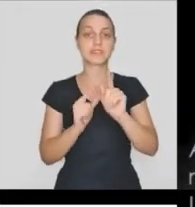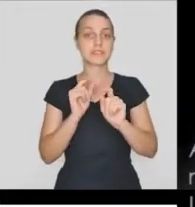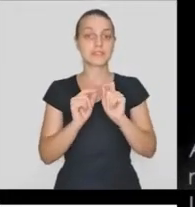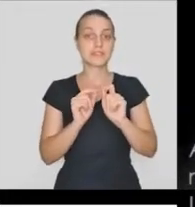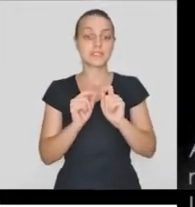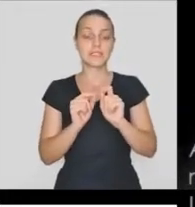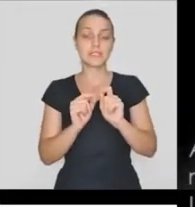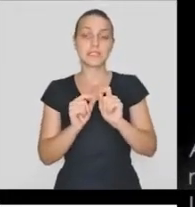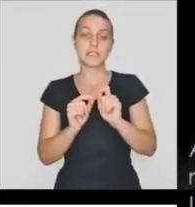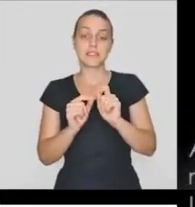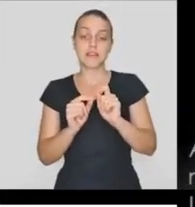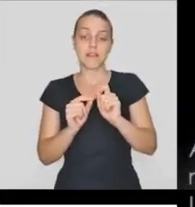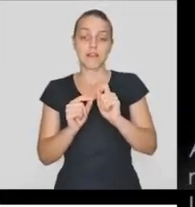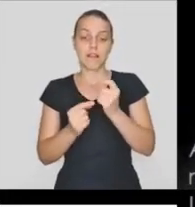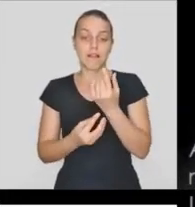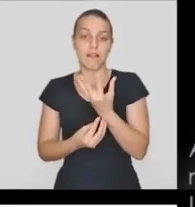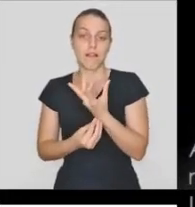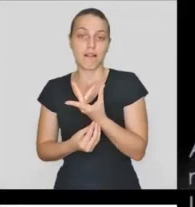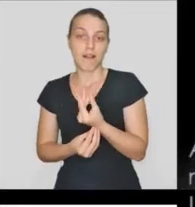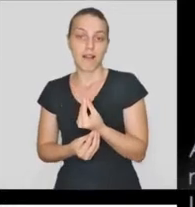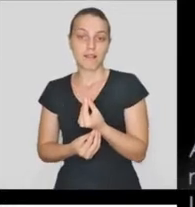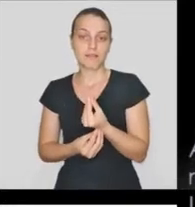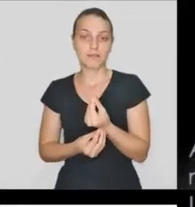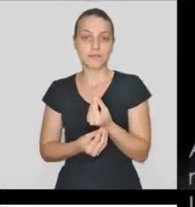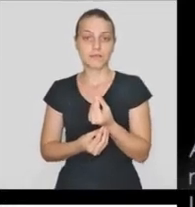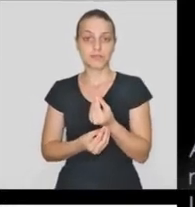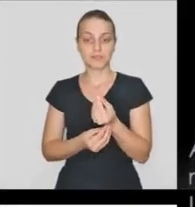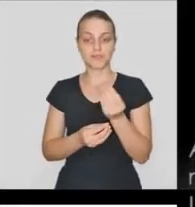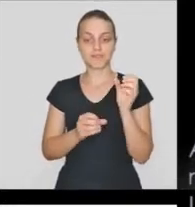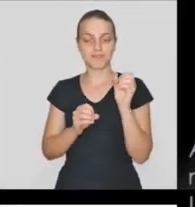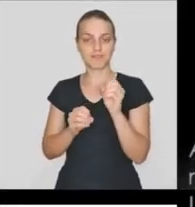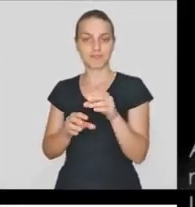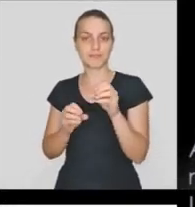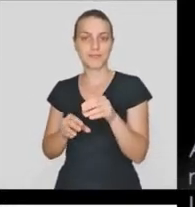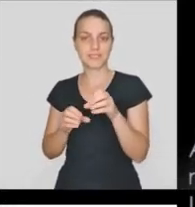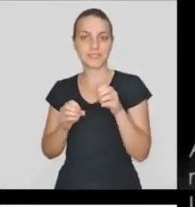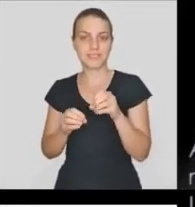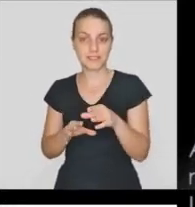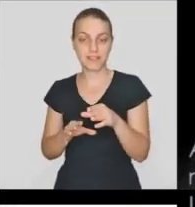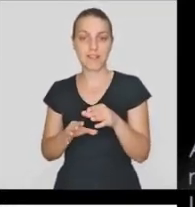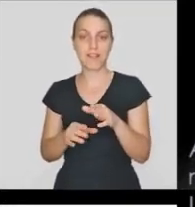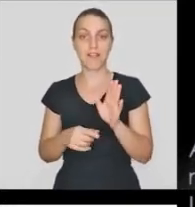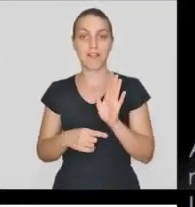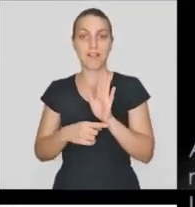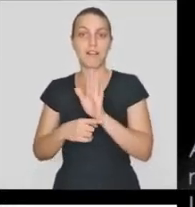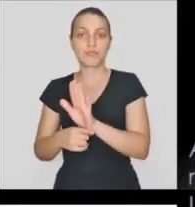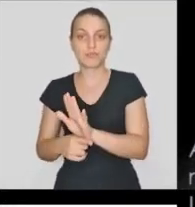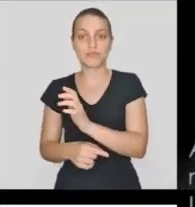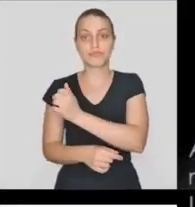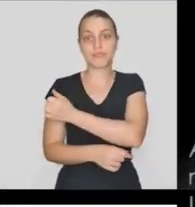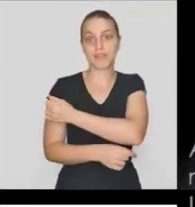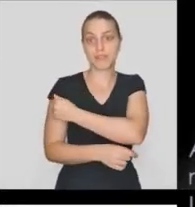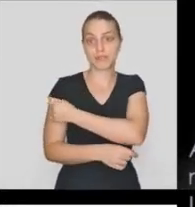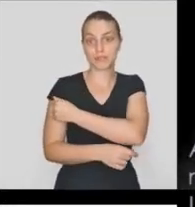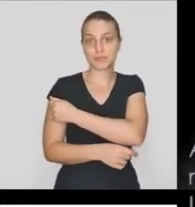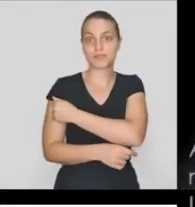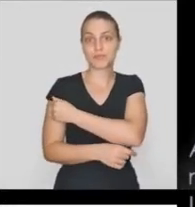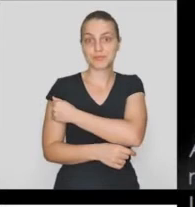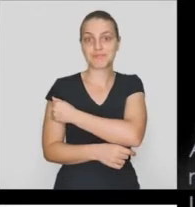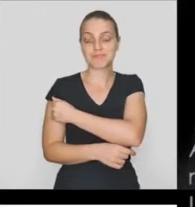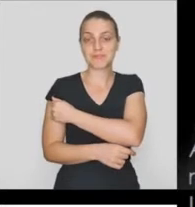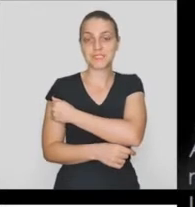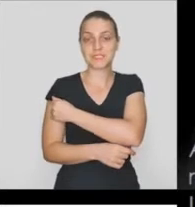todas, foi feita com mais de 10 mil alunos na região da cidade de Houston, no Texas, nos Estados Unidos.